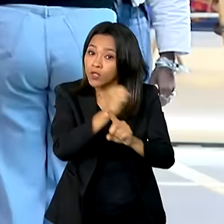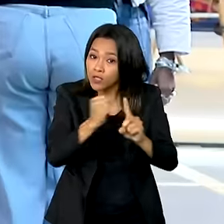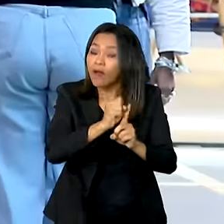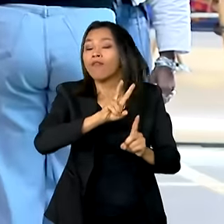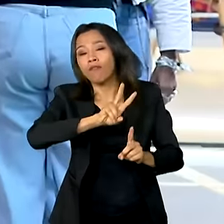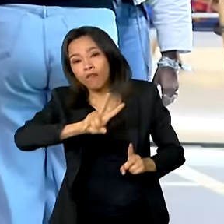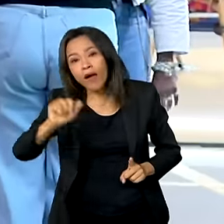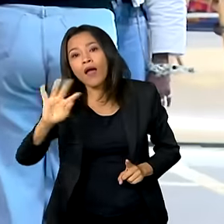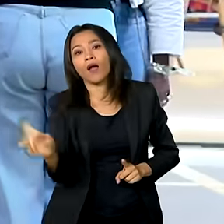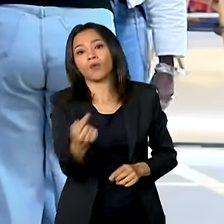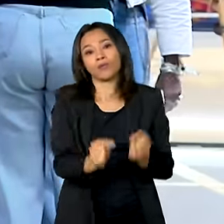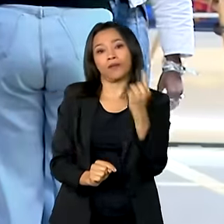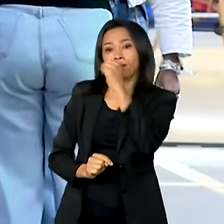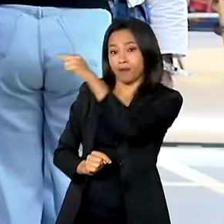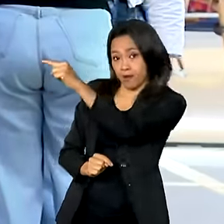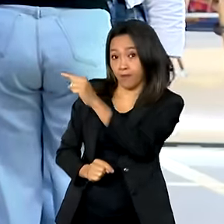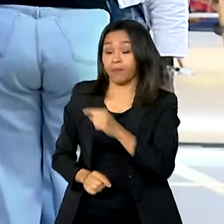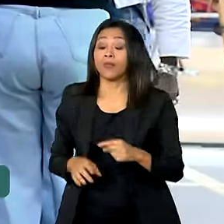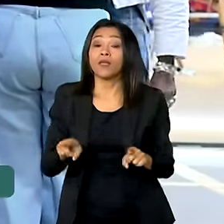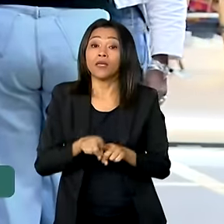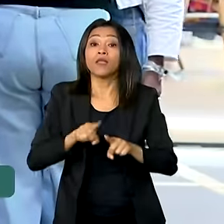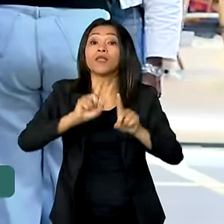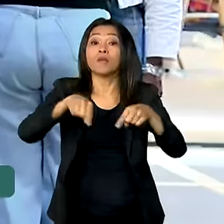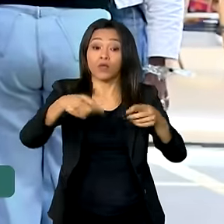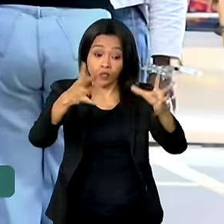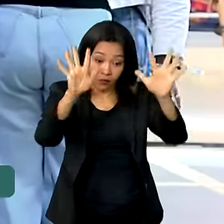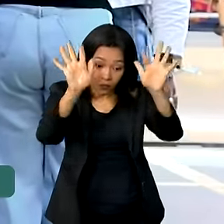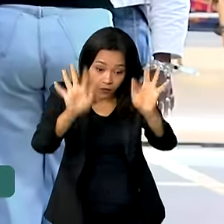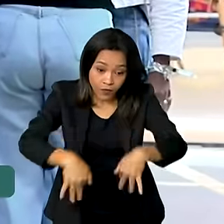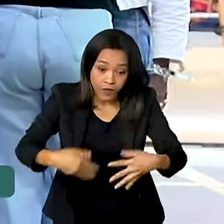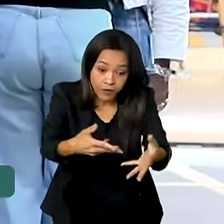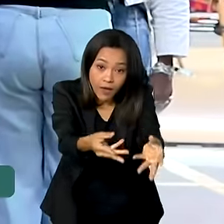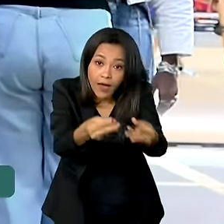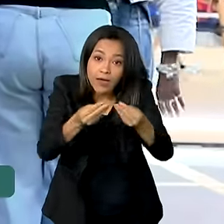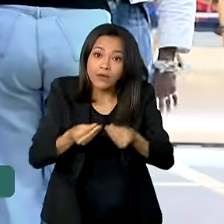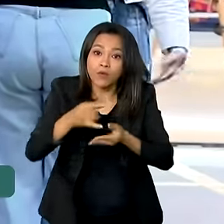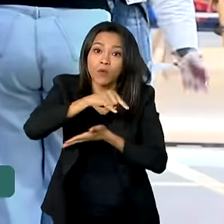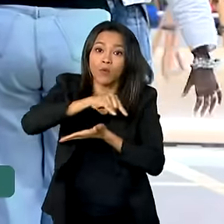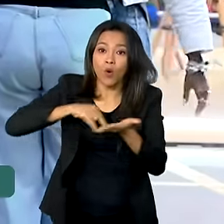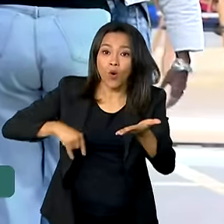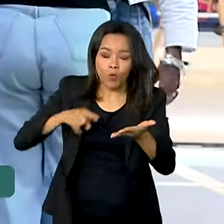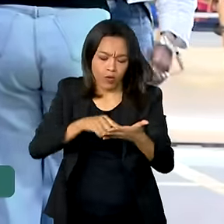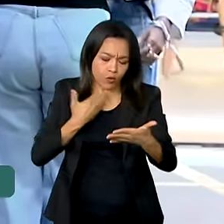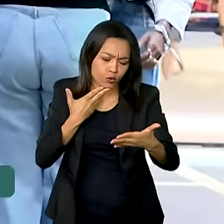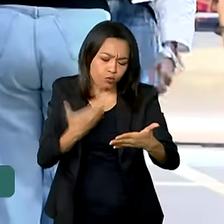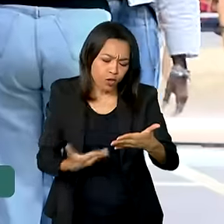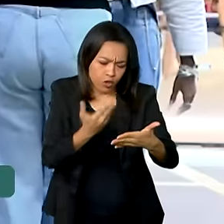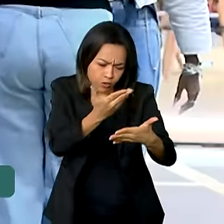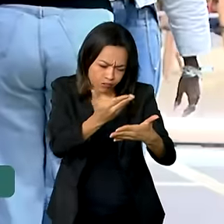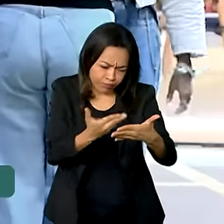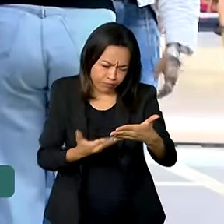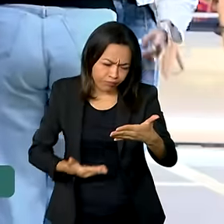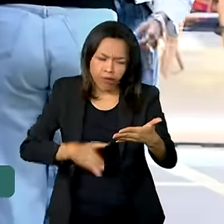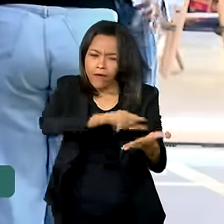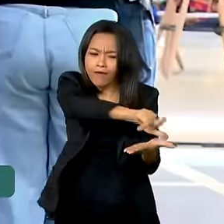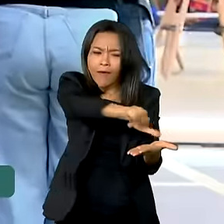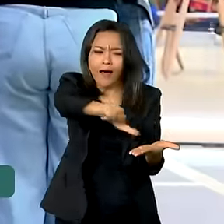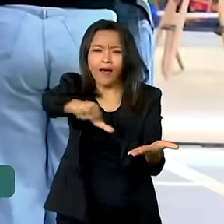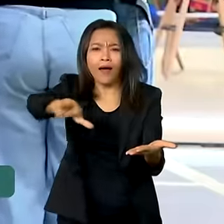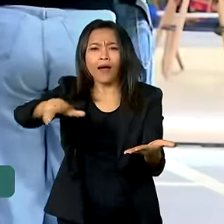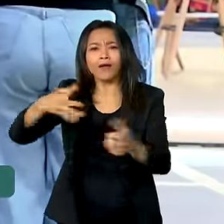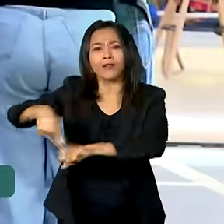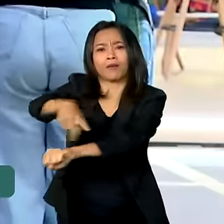receber o documento final da cúpula social com as demandas dos setores da sociedade civil dos vários países